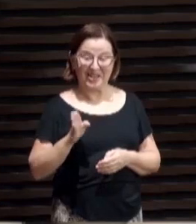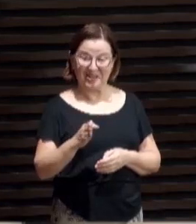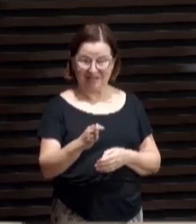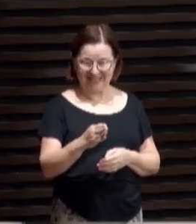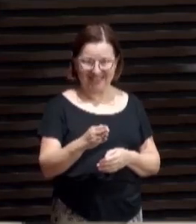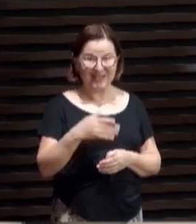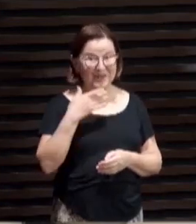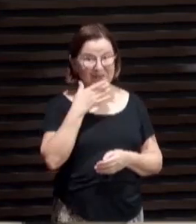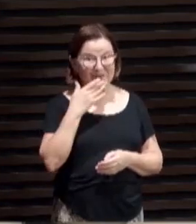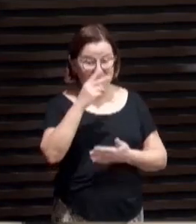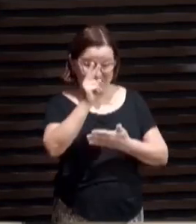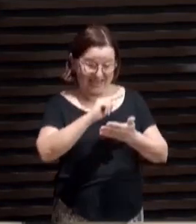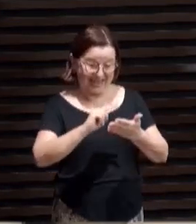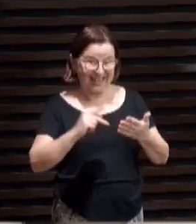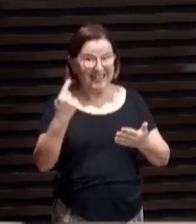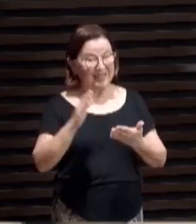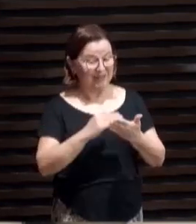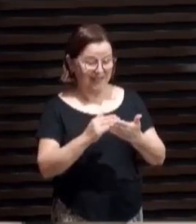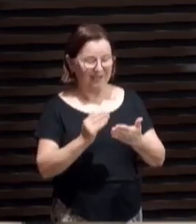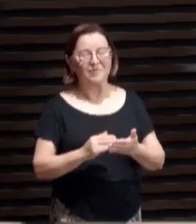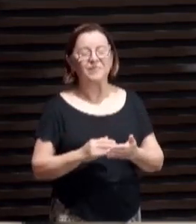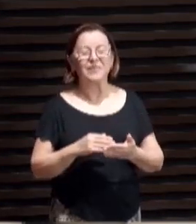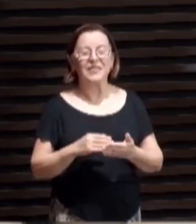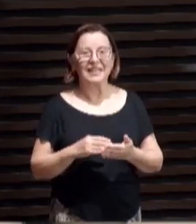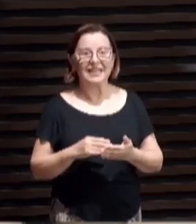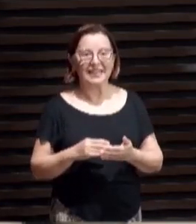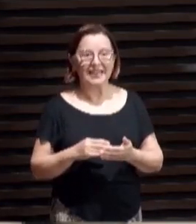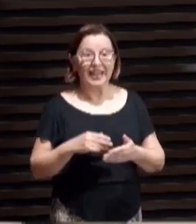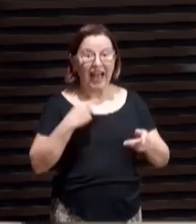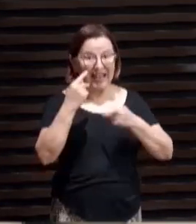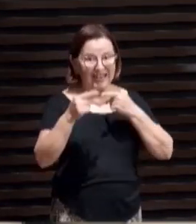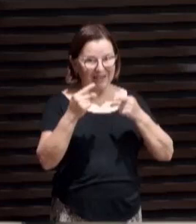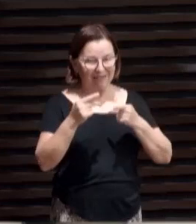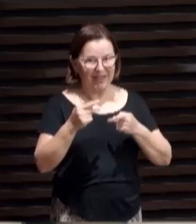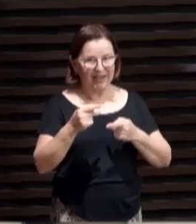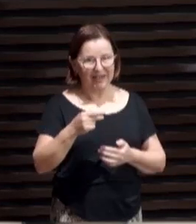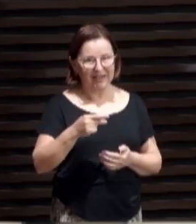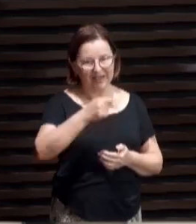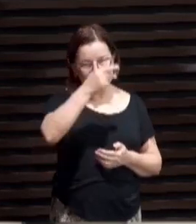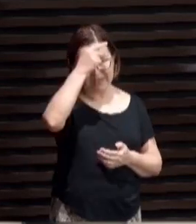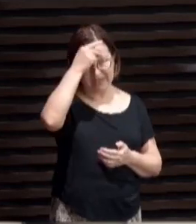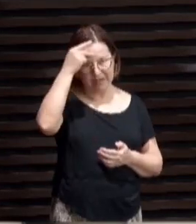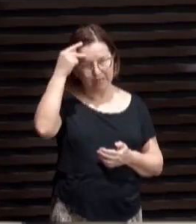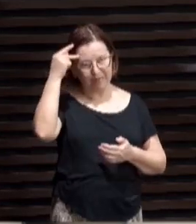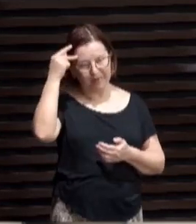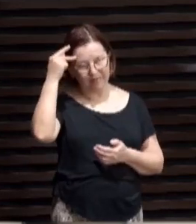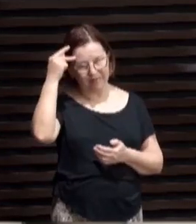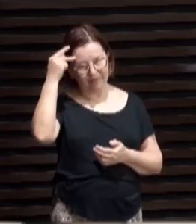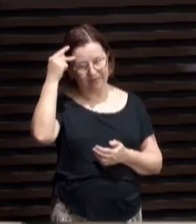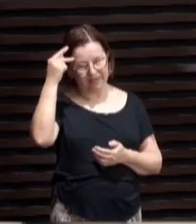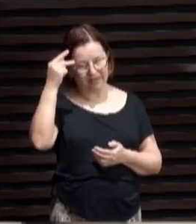você. E ele diz assim, o homem, o ser humano, ele fez o pior.